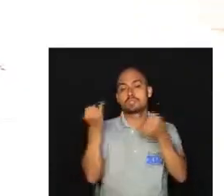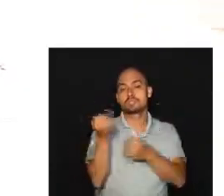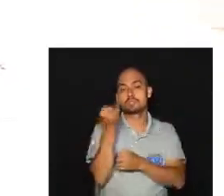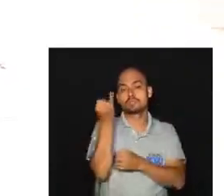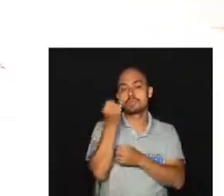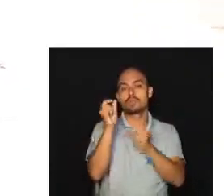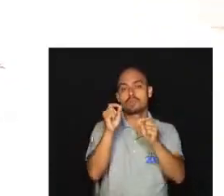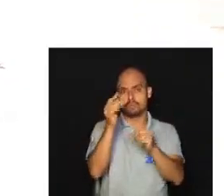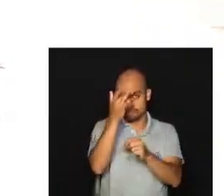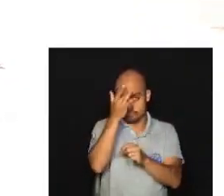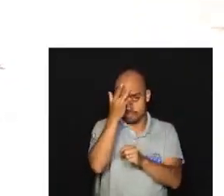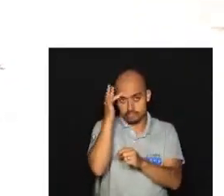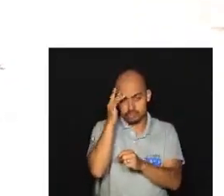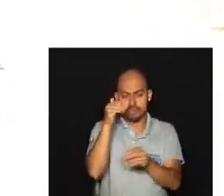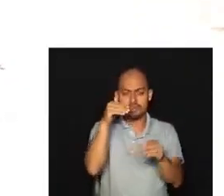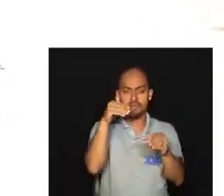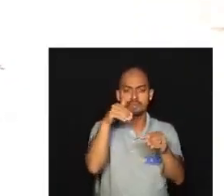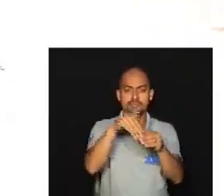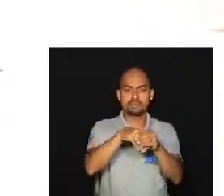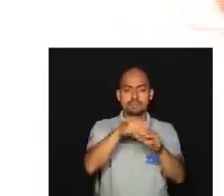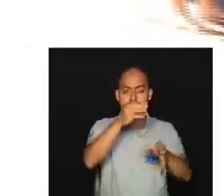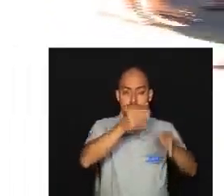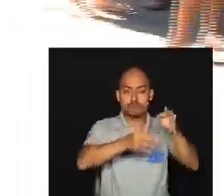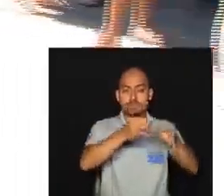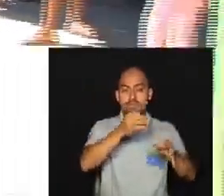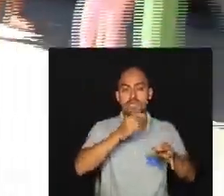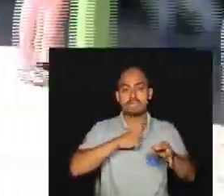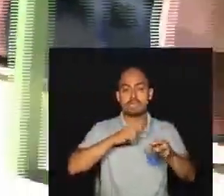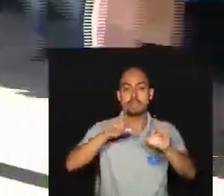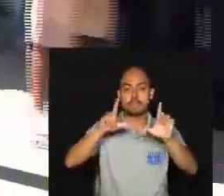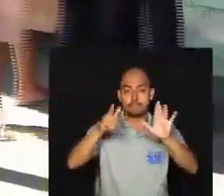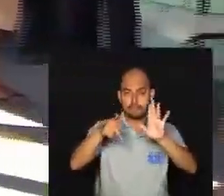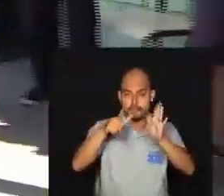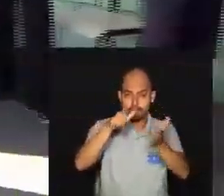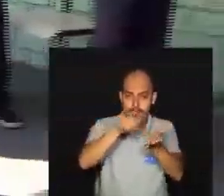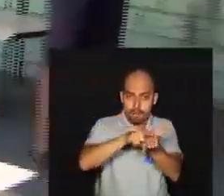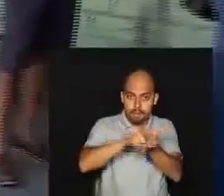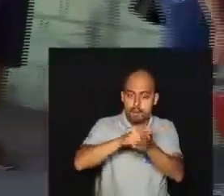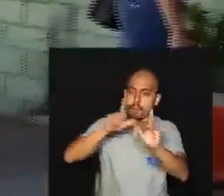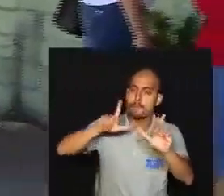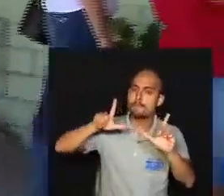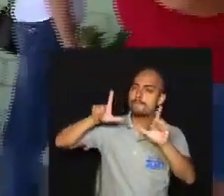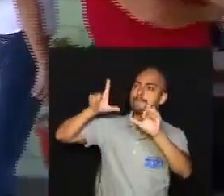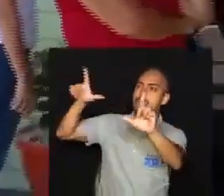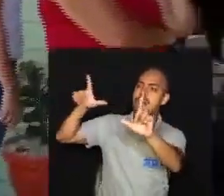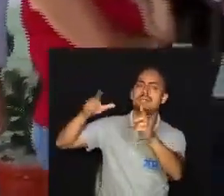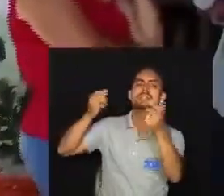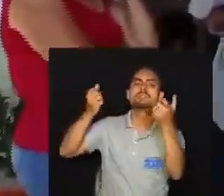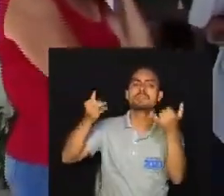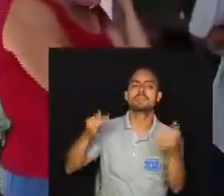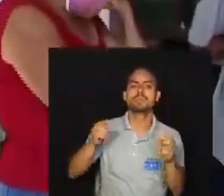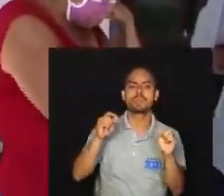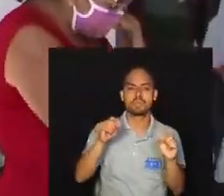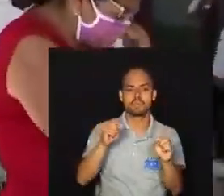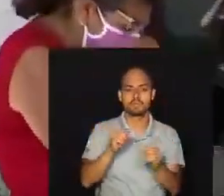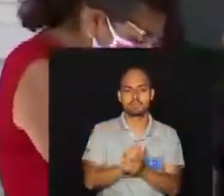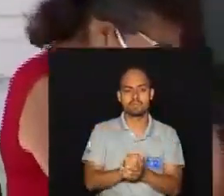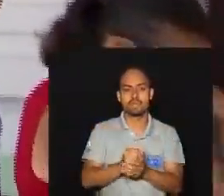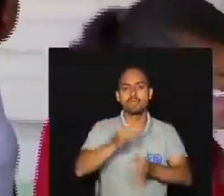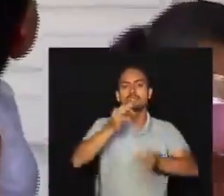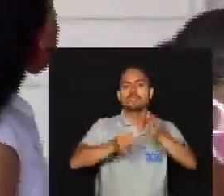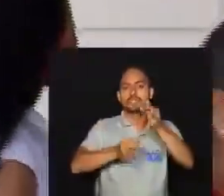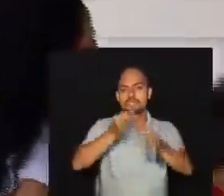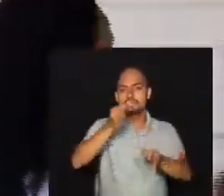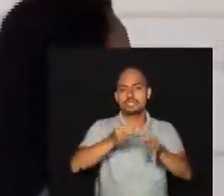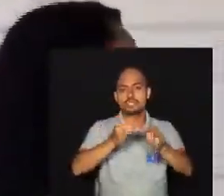justificar o voto, tem inclusive um cartaz aqui, logo na parede, dizendo o seguinte: justificativa